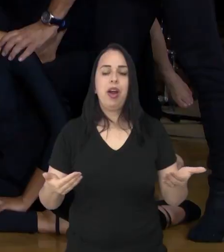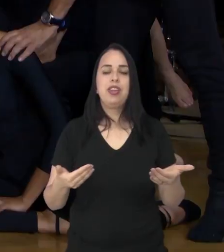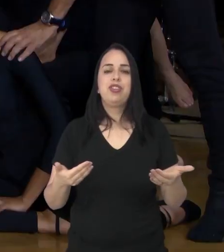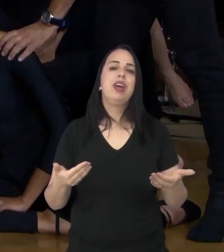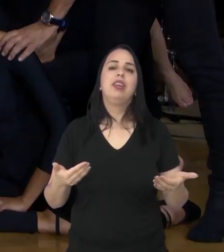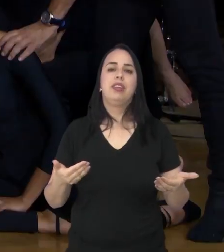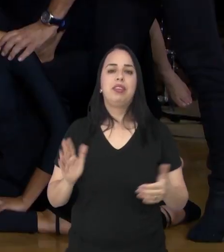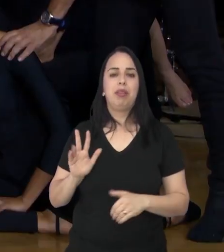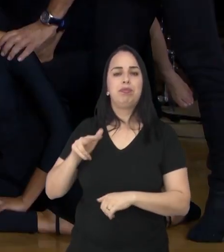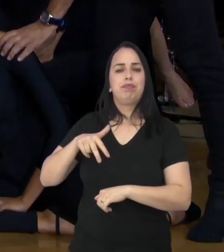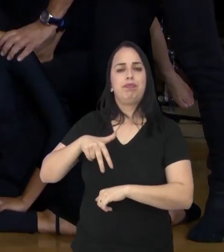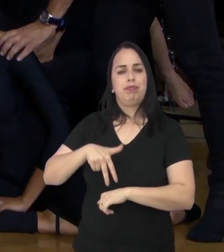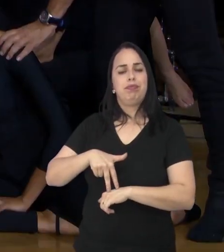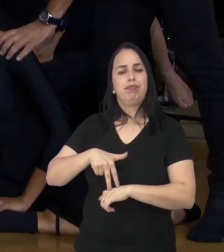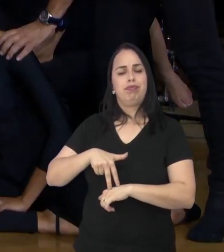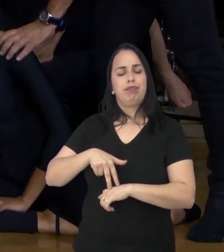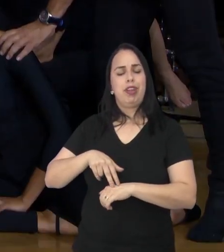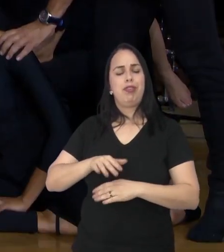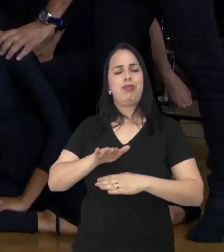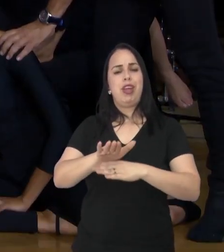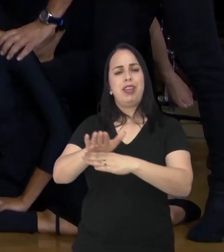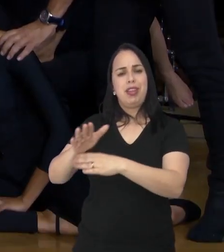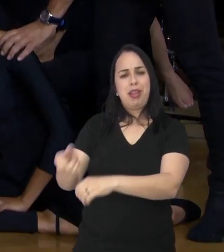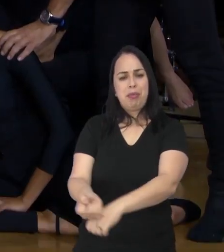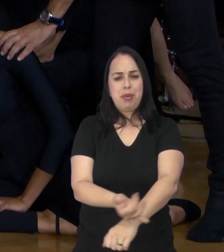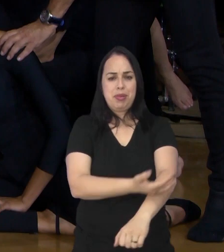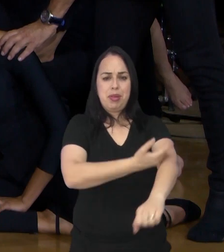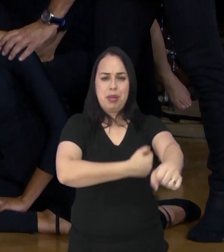de interpretar e emocionar que merece